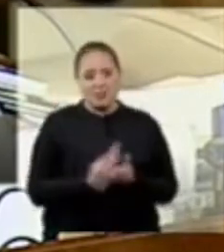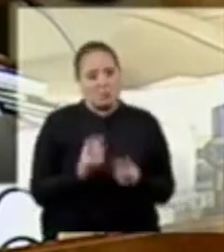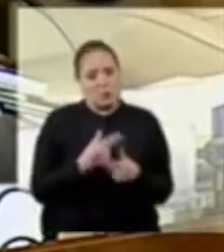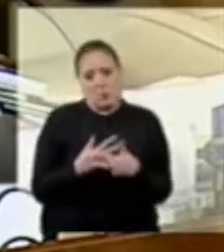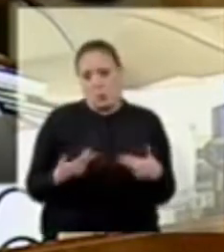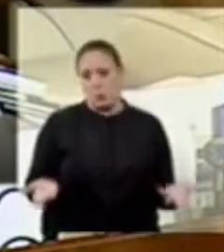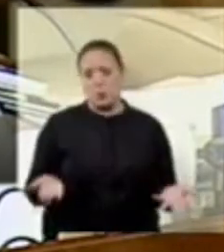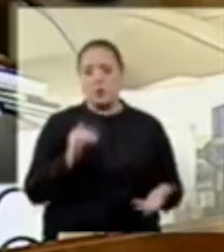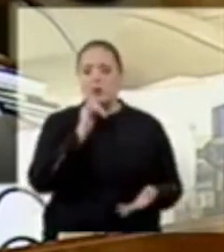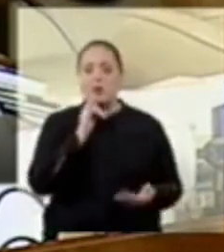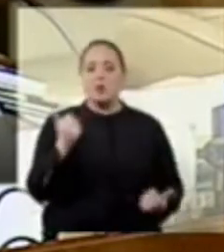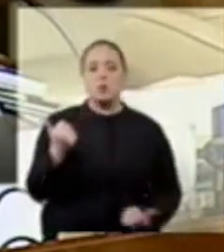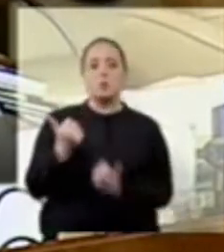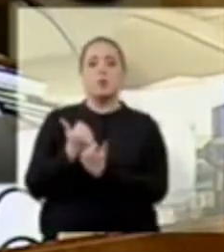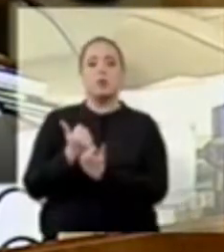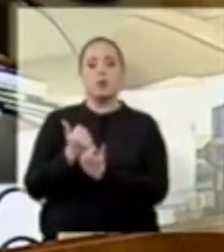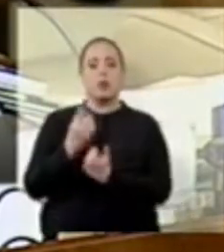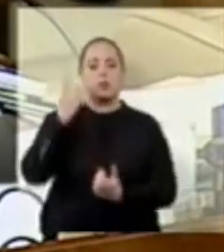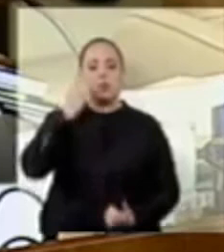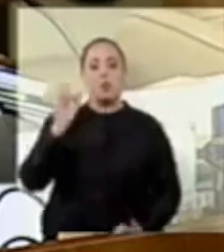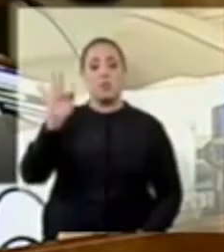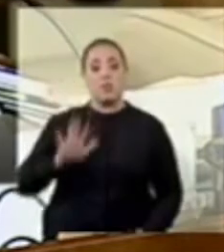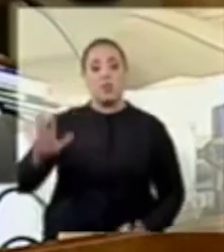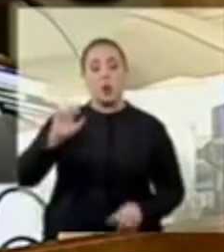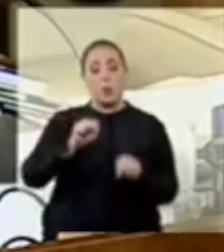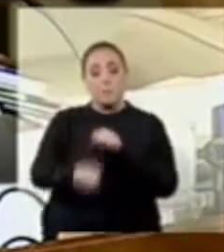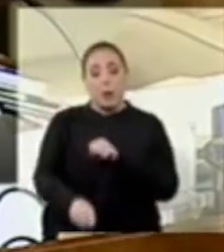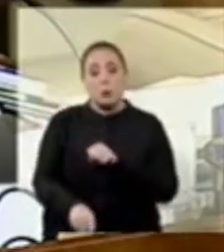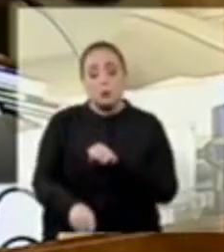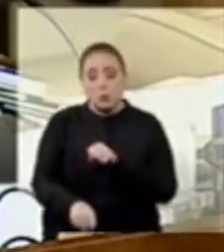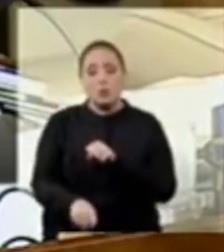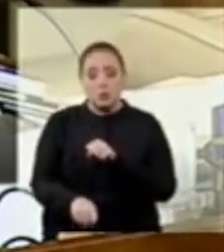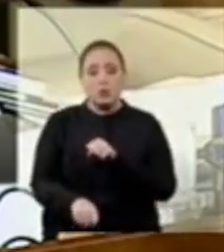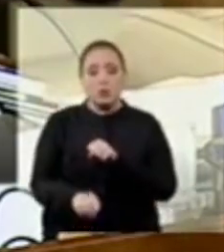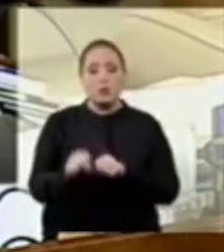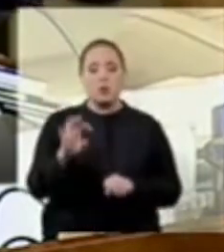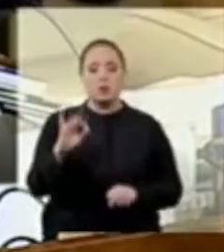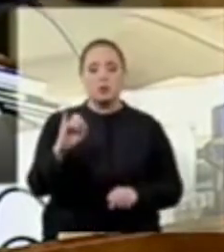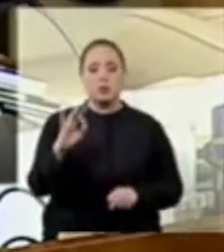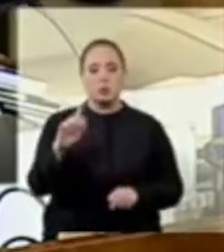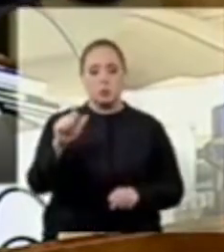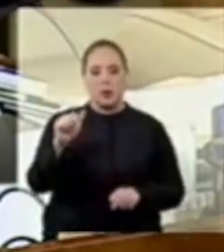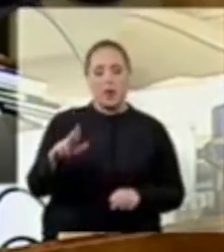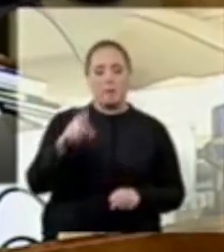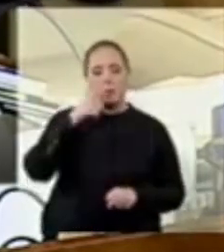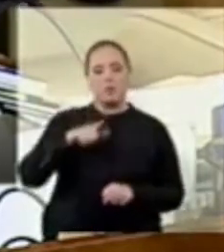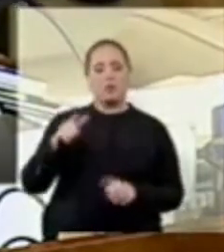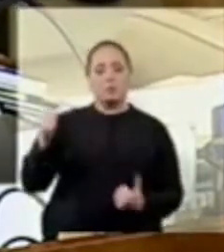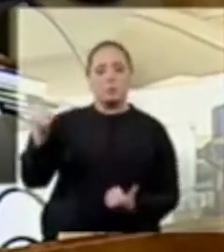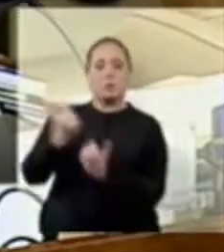o do suplente de deputado federal que matou a titular do cargo para ocupar sua vaga